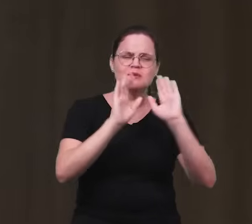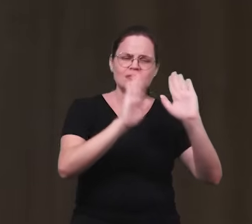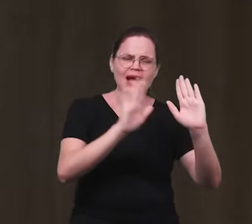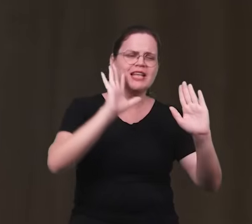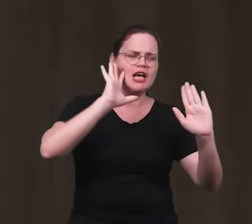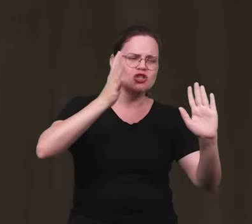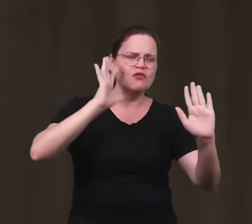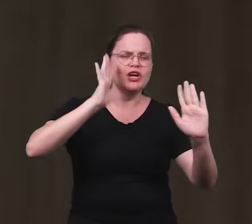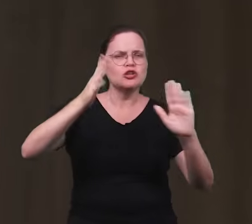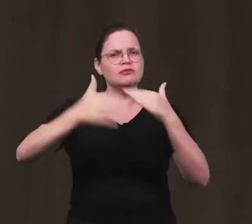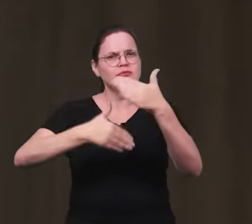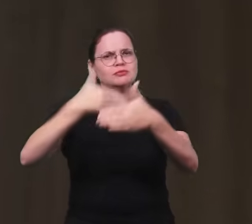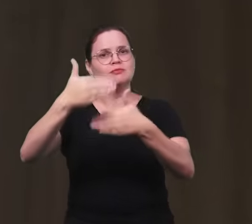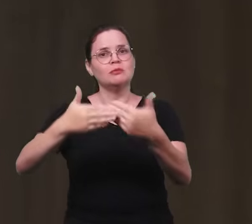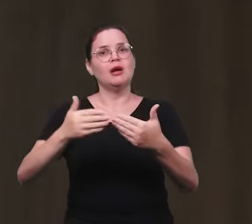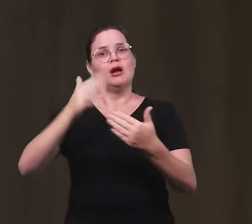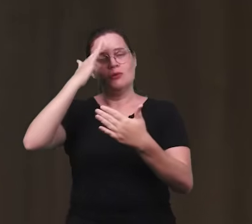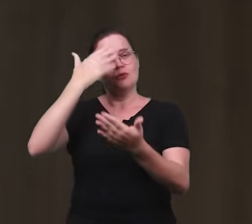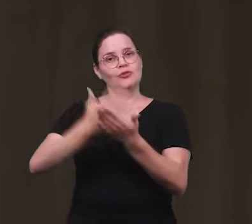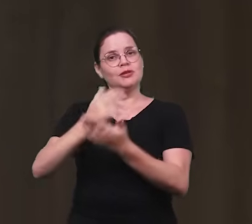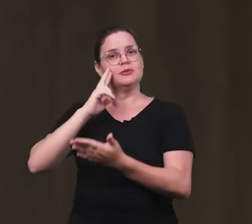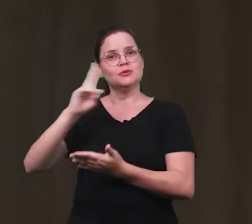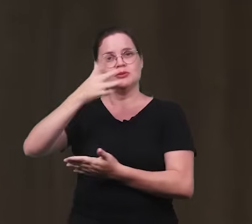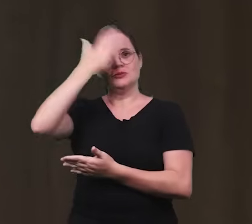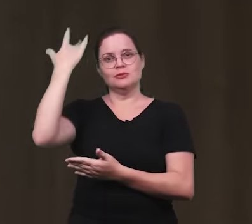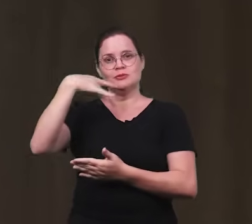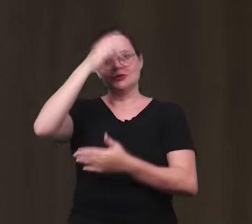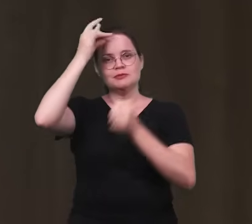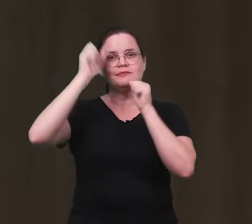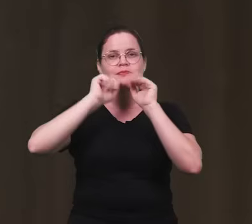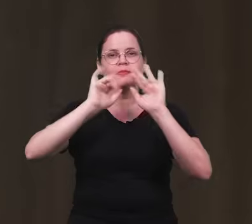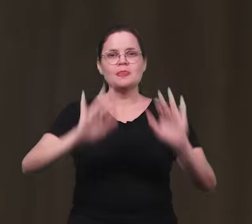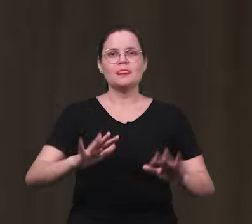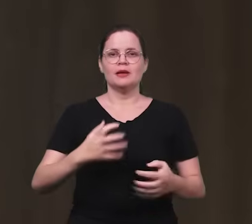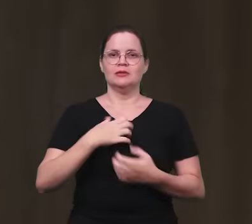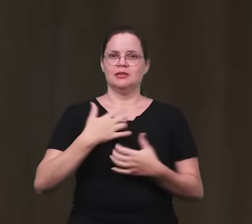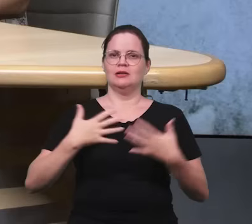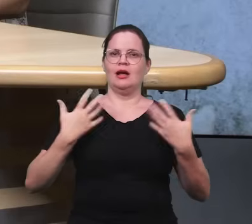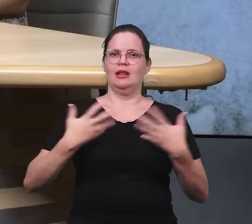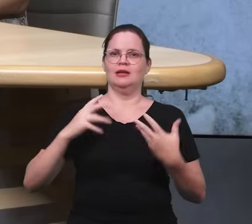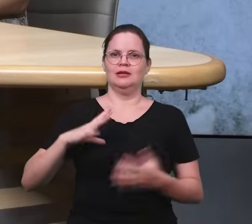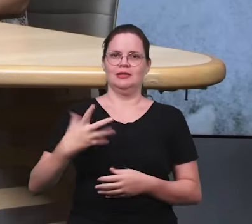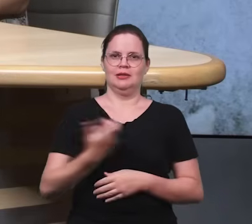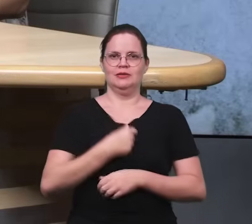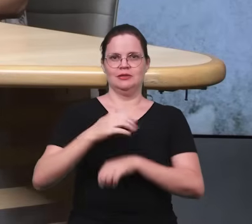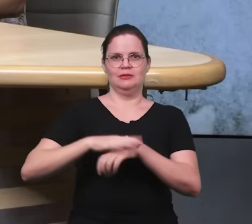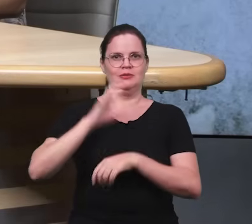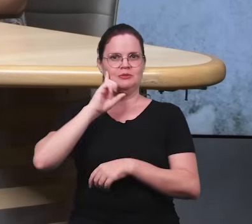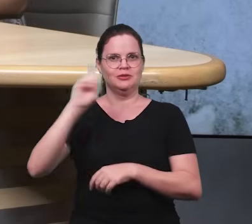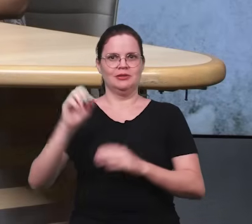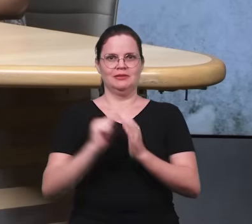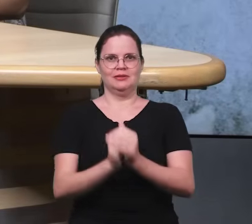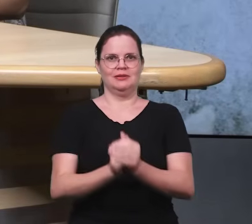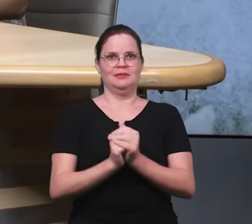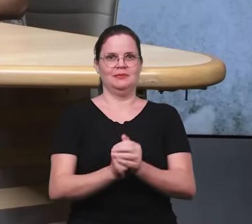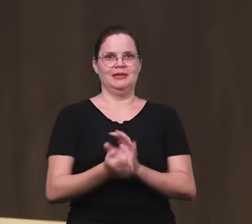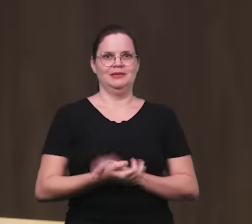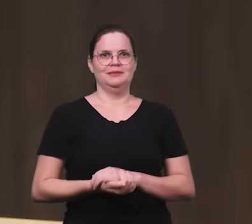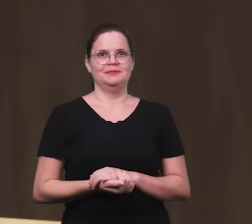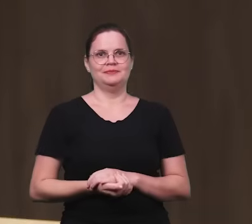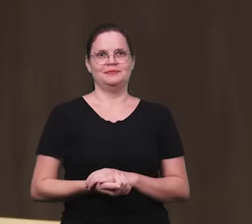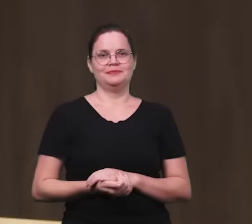encher a sua vida dessa alegria, a alegria da salvação, a alegria verdadeira que vem de Deus. Amém. A